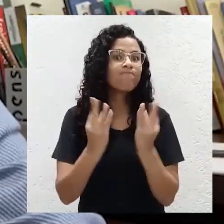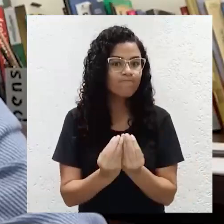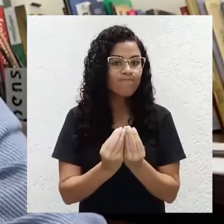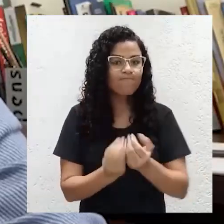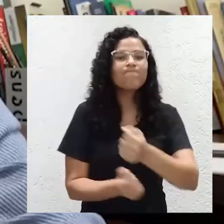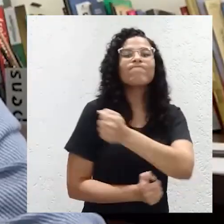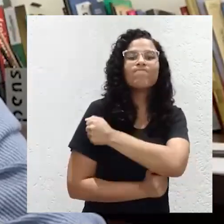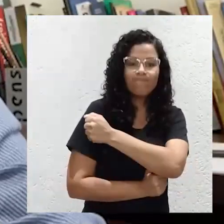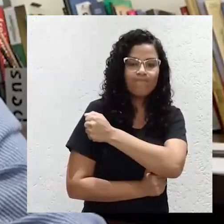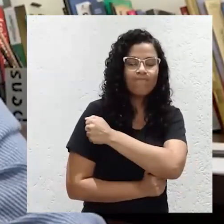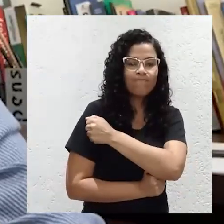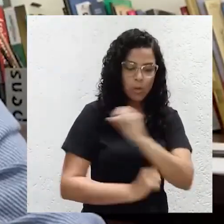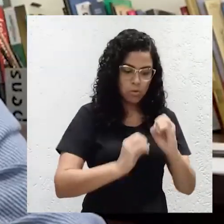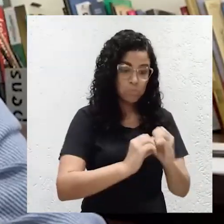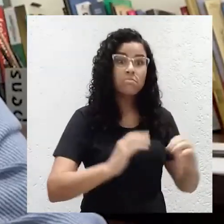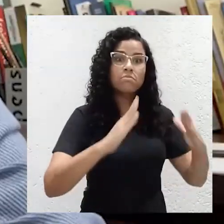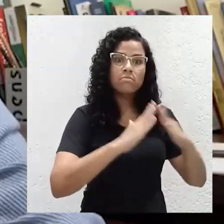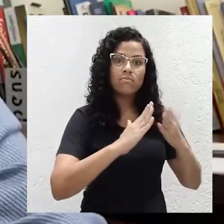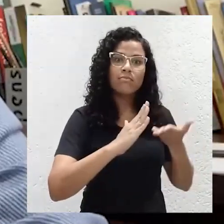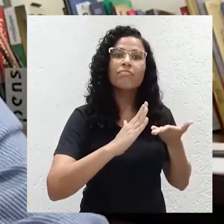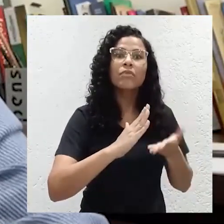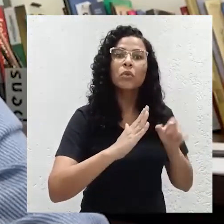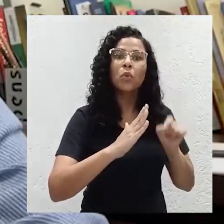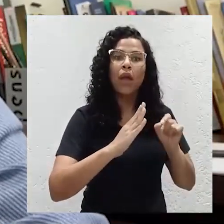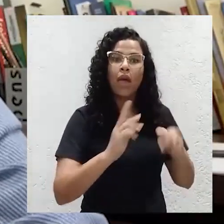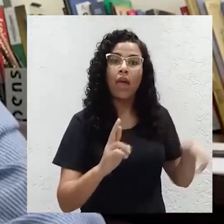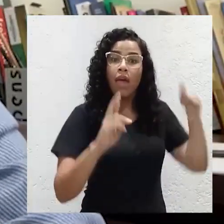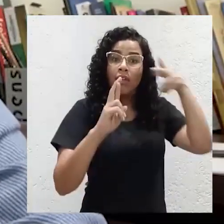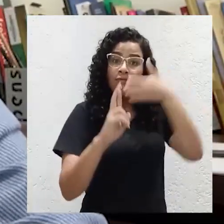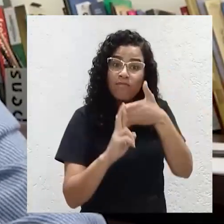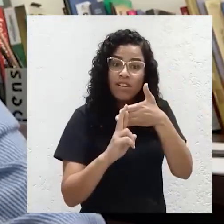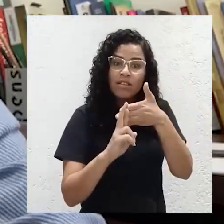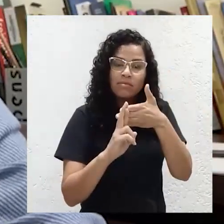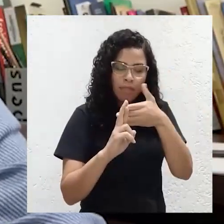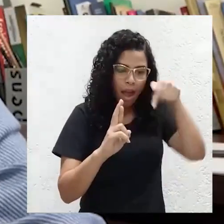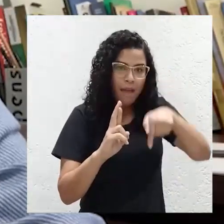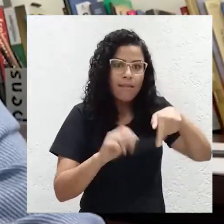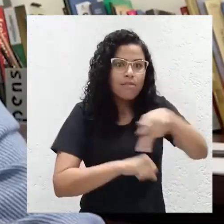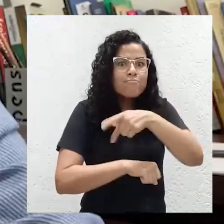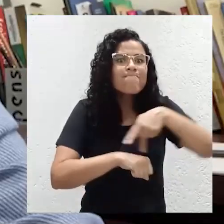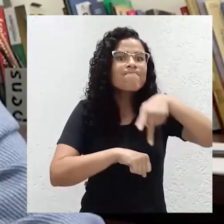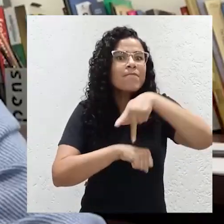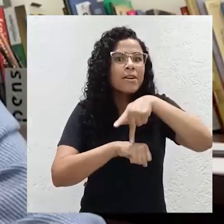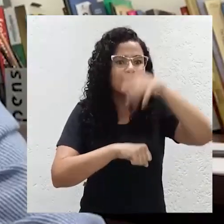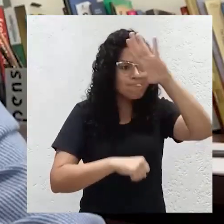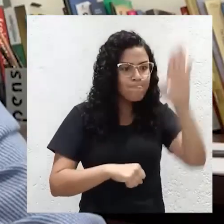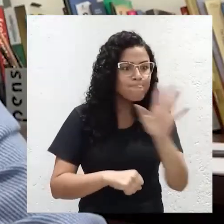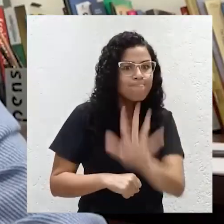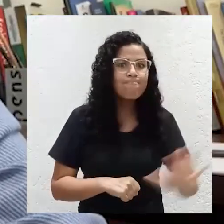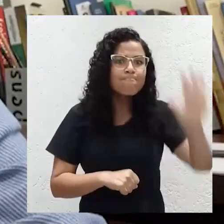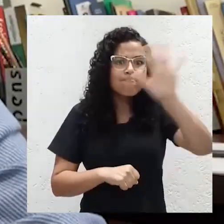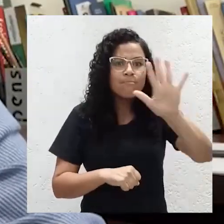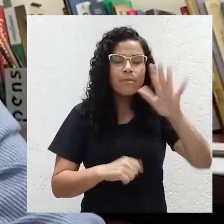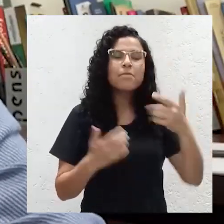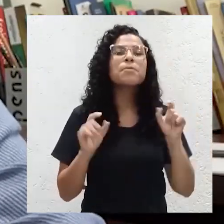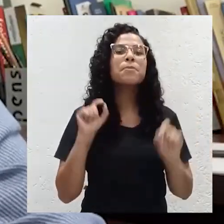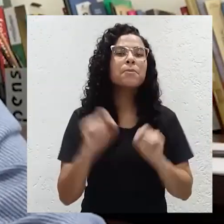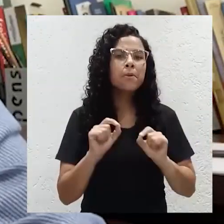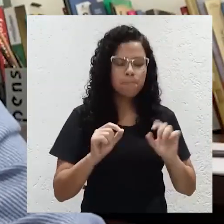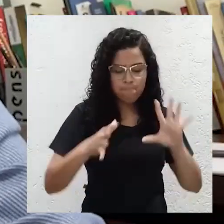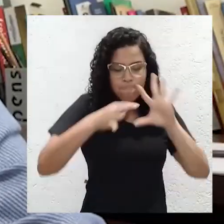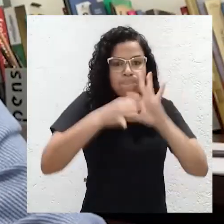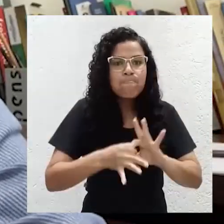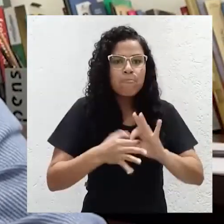sucesso junto aos familiares e alunos. O Saberes em Casa tornou-se referência no estado e no país. E tudo isso só